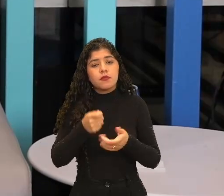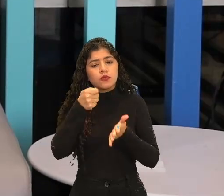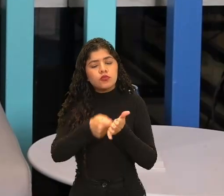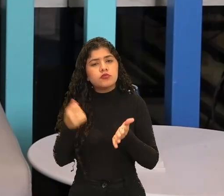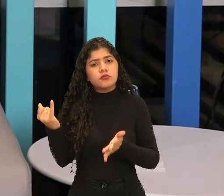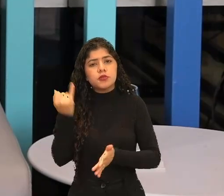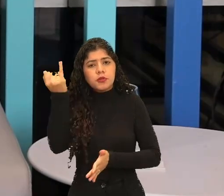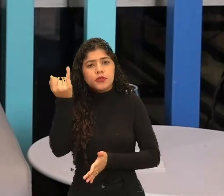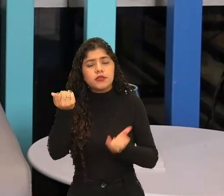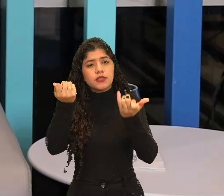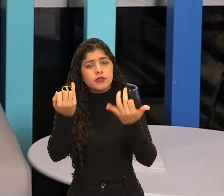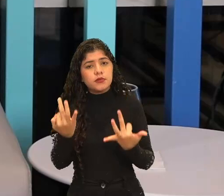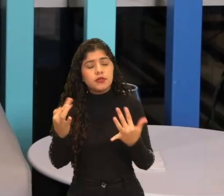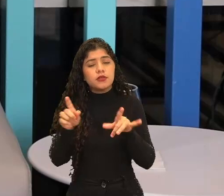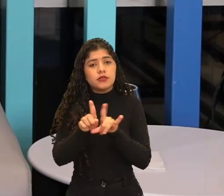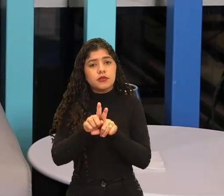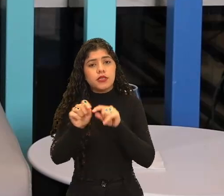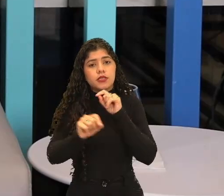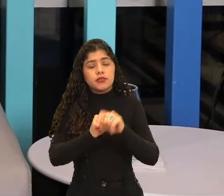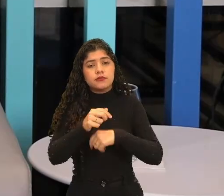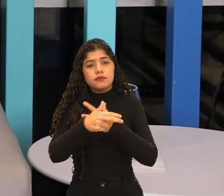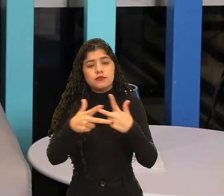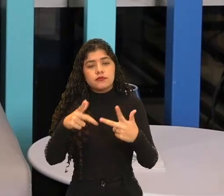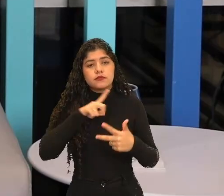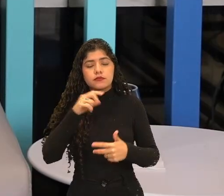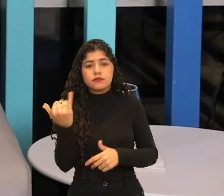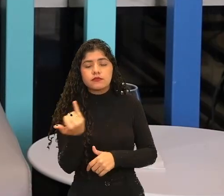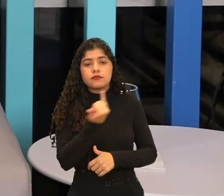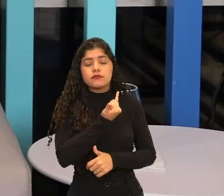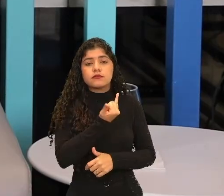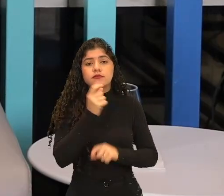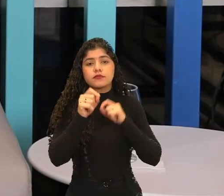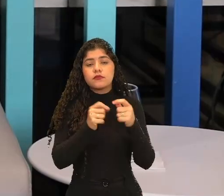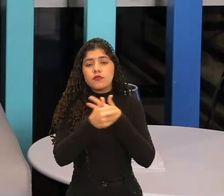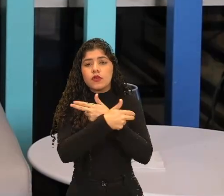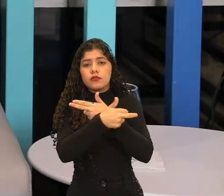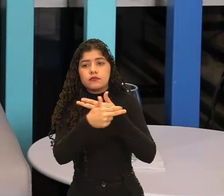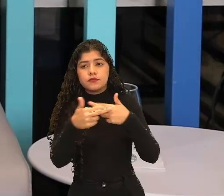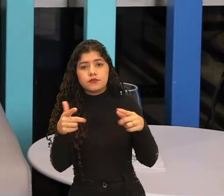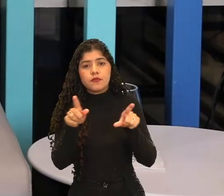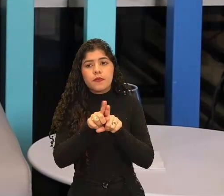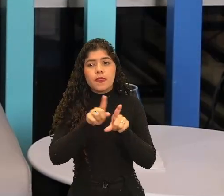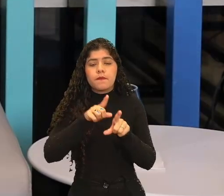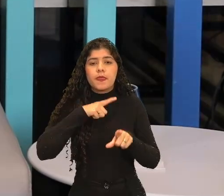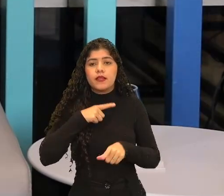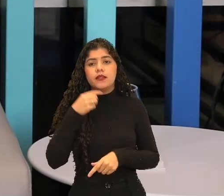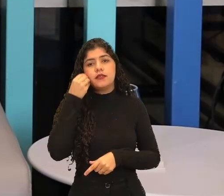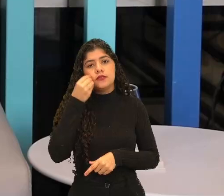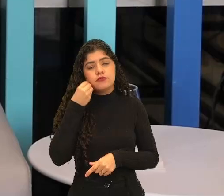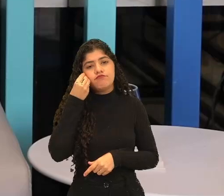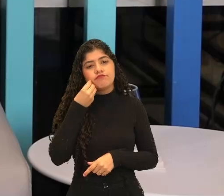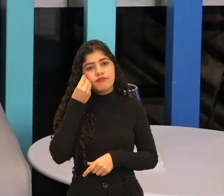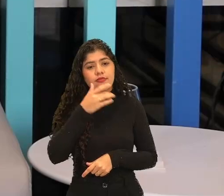sua fala, né, quando ela traz aqui para a gente todas as questões que ela passou, né, tanto no âmbito